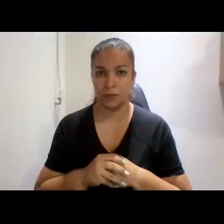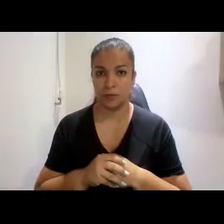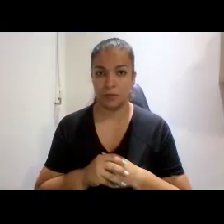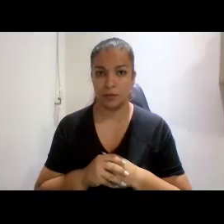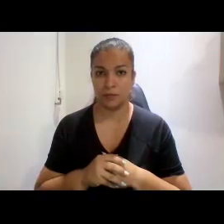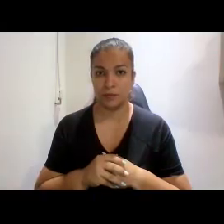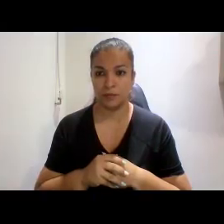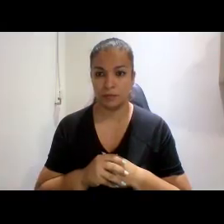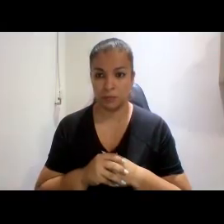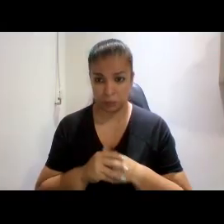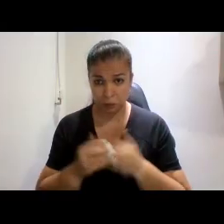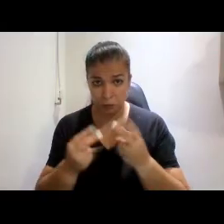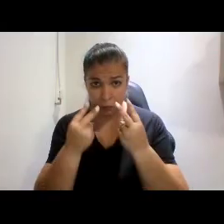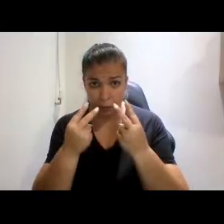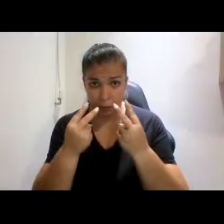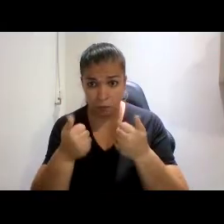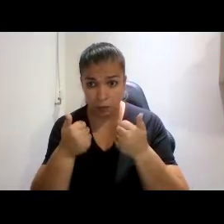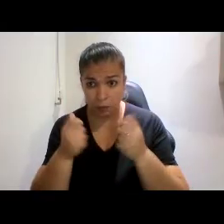Apareceu aí?